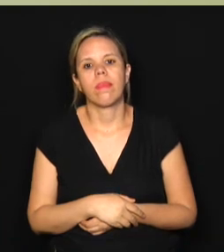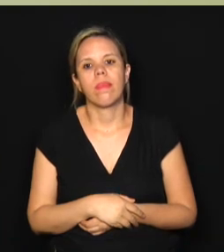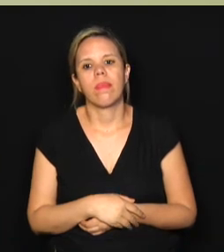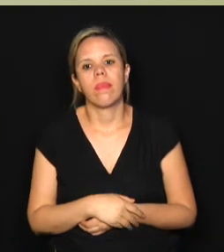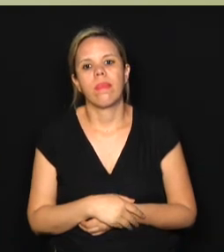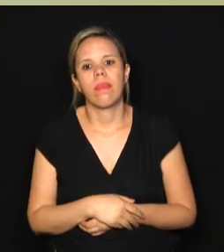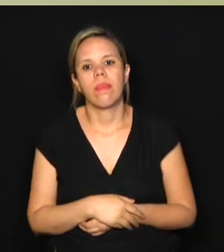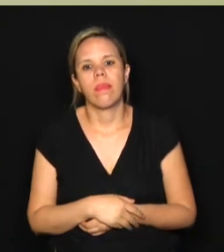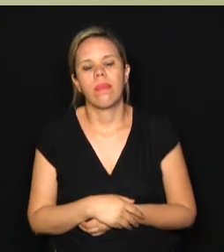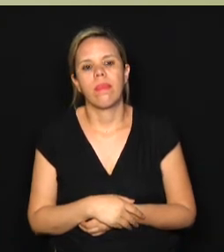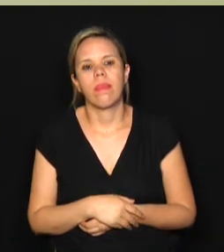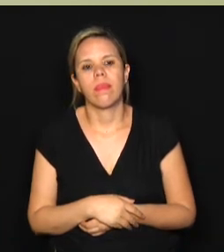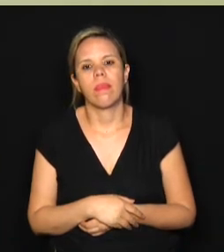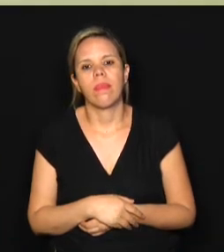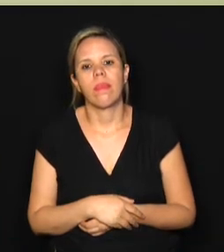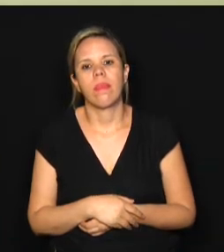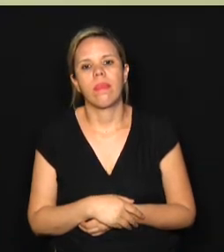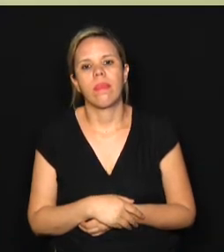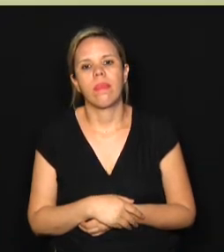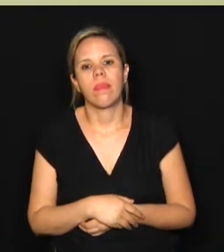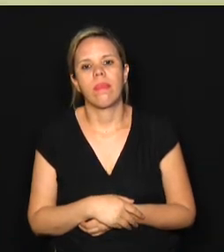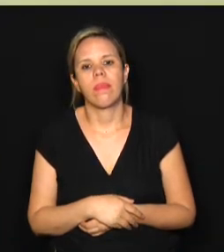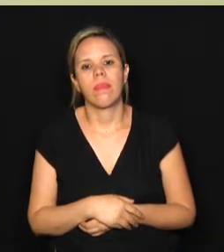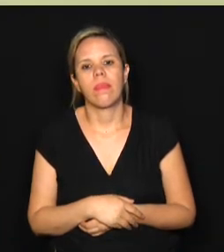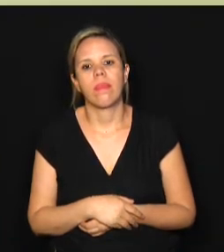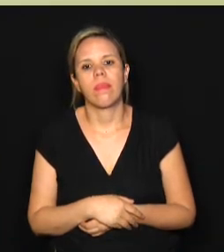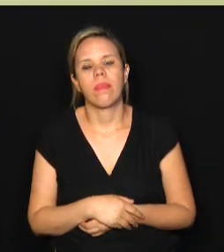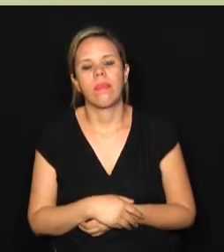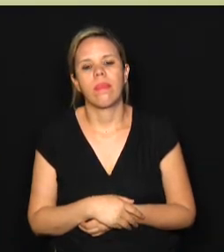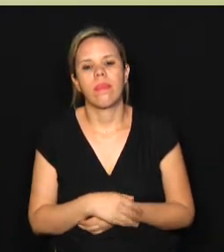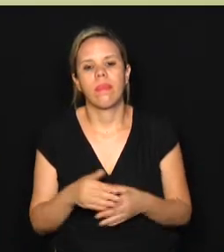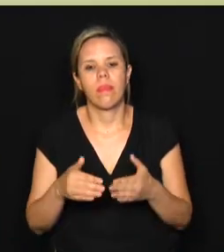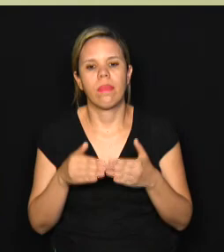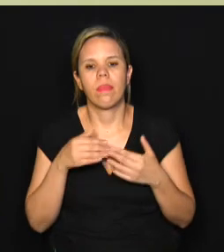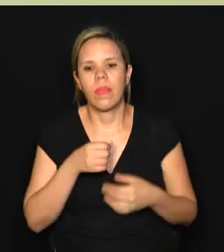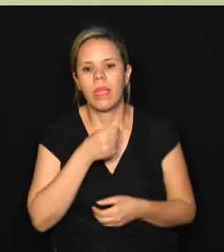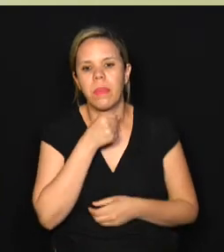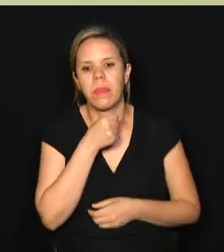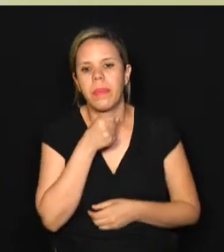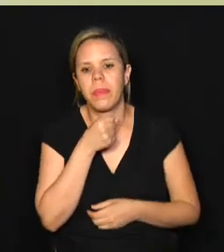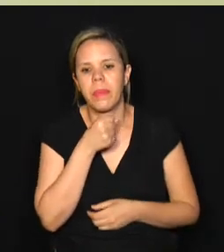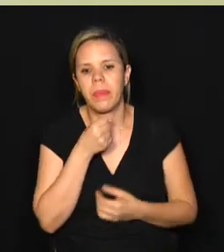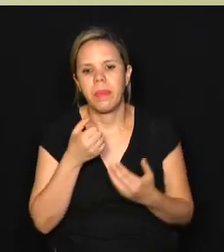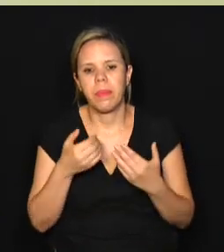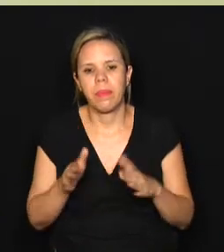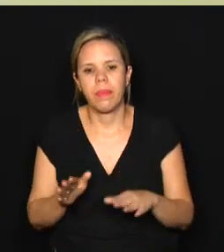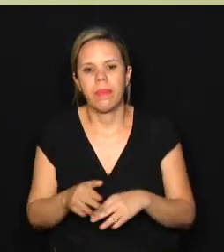Peço ajuda para abrir o áudio da Thalita, por gentileza.